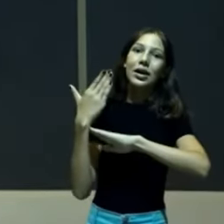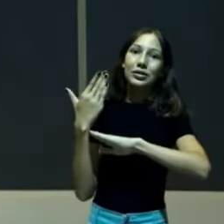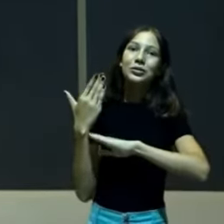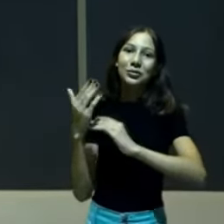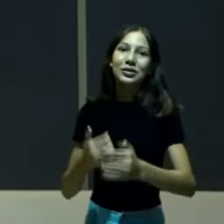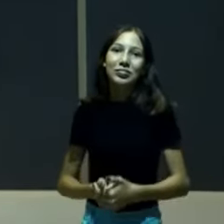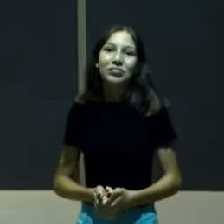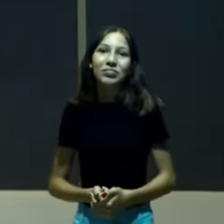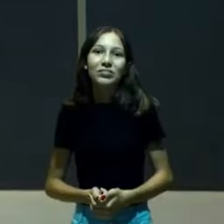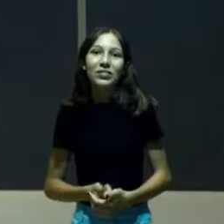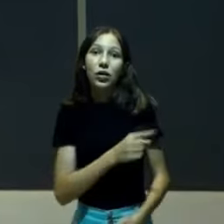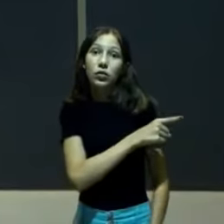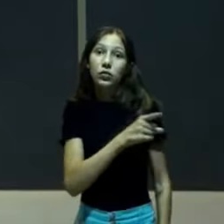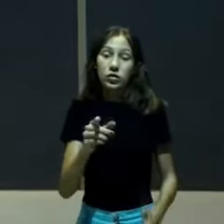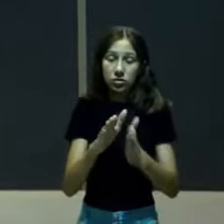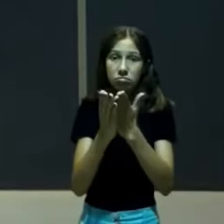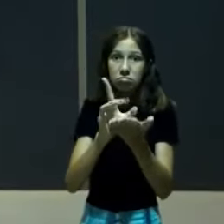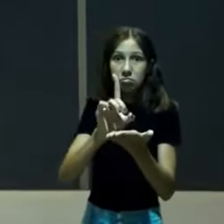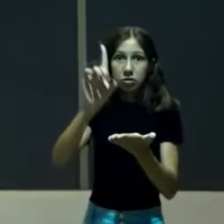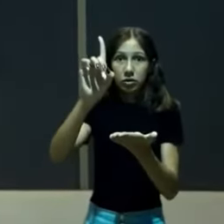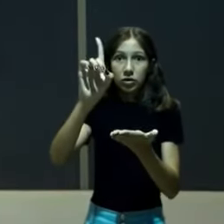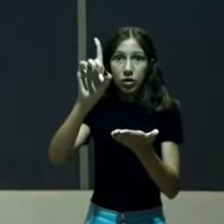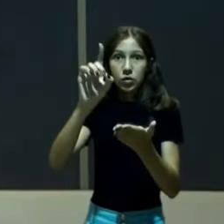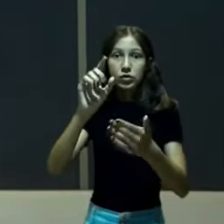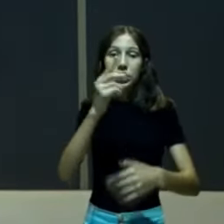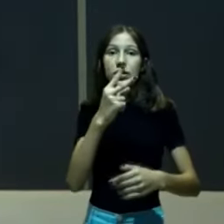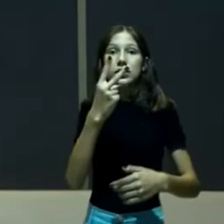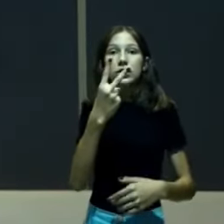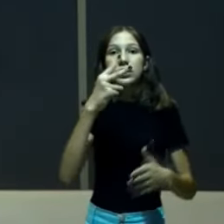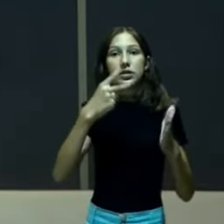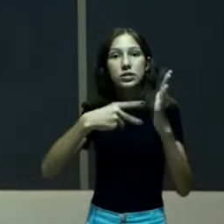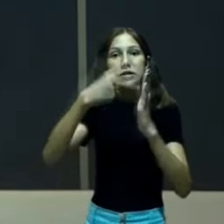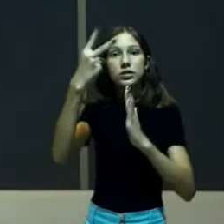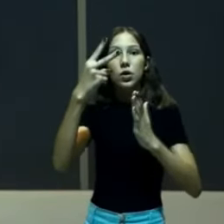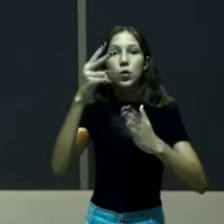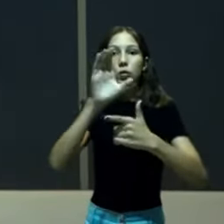Quando você abre a sua Bíblia em 2 Coríntios capítulo de número 11,